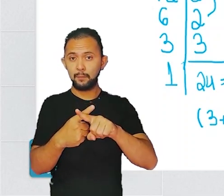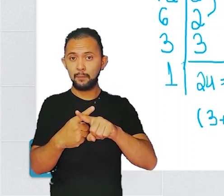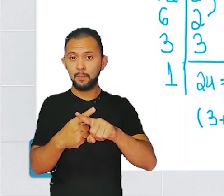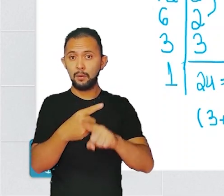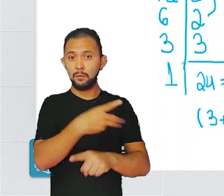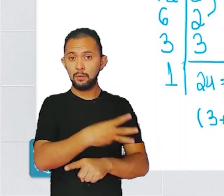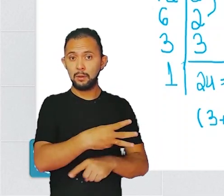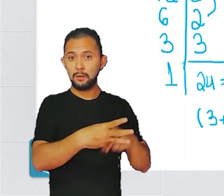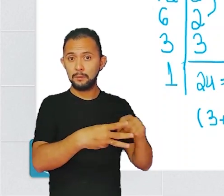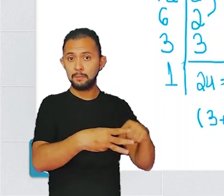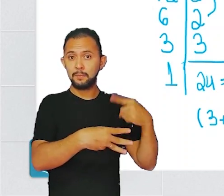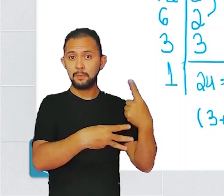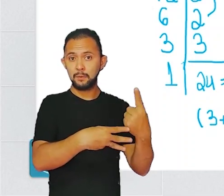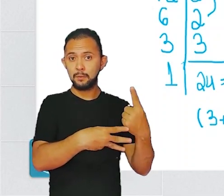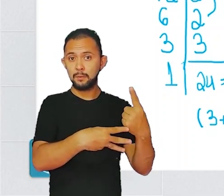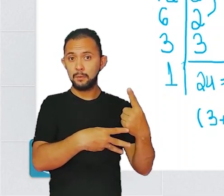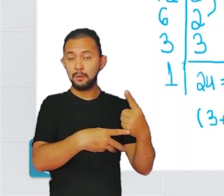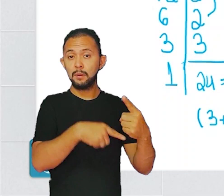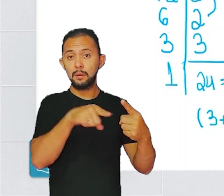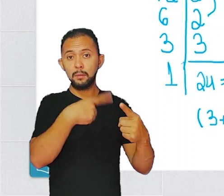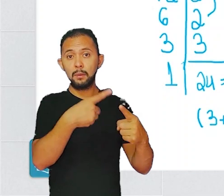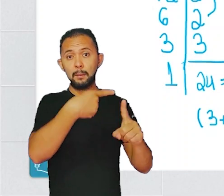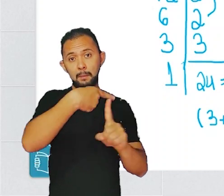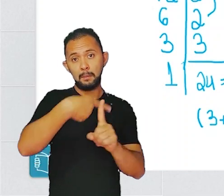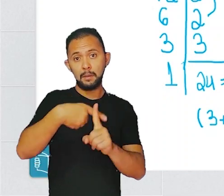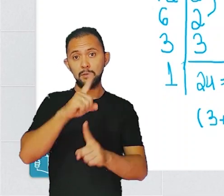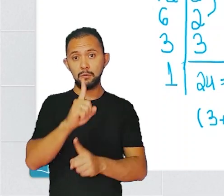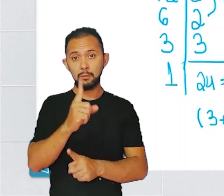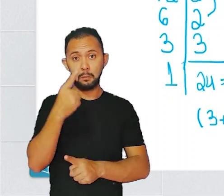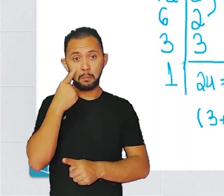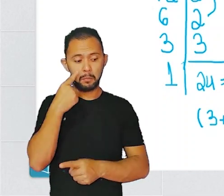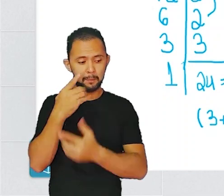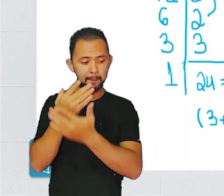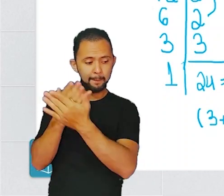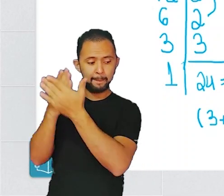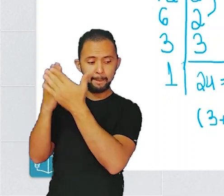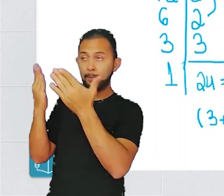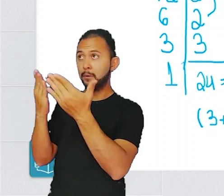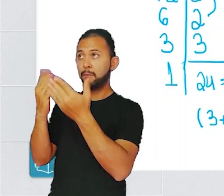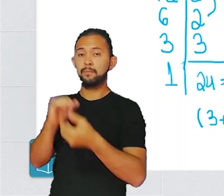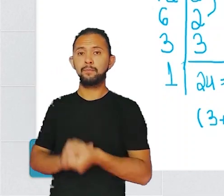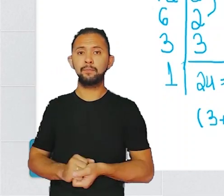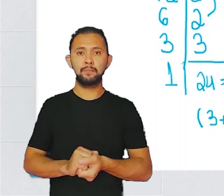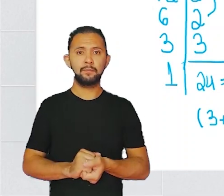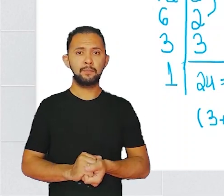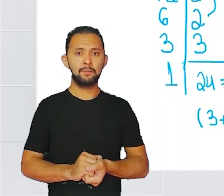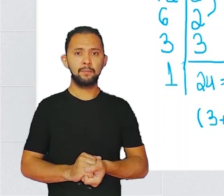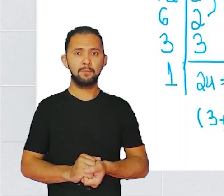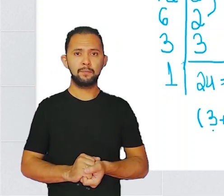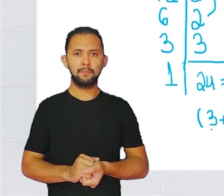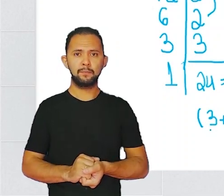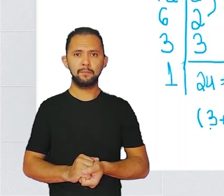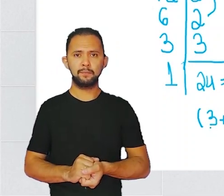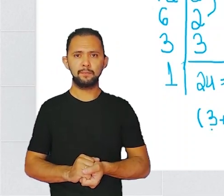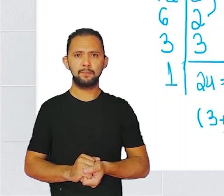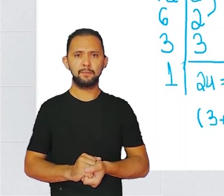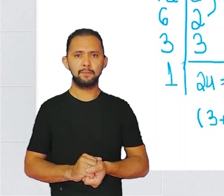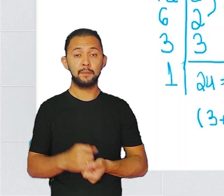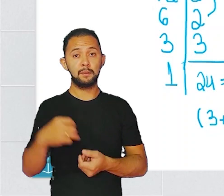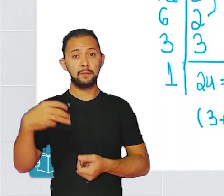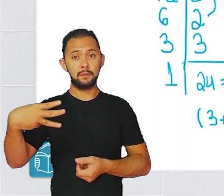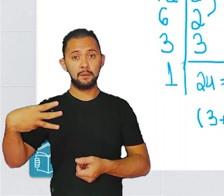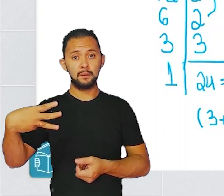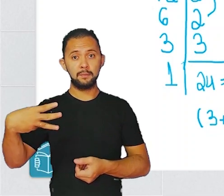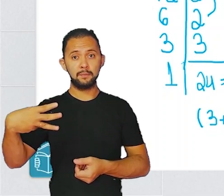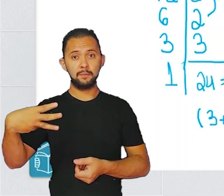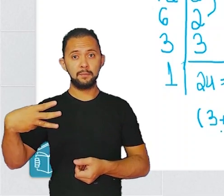que é o 1, somado mais 1. Então, vai ficar 1 mais 1. Como é que a gente faz essa conta? Já sabemos, né? Então,